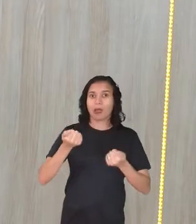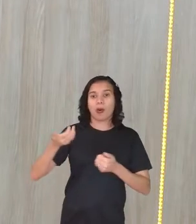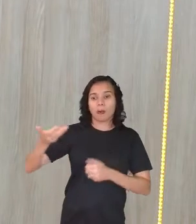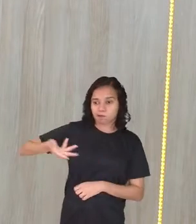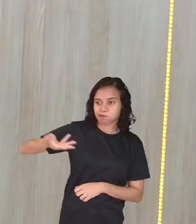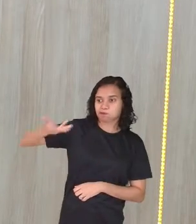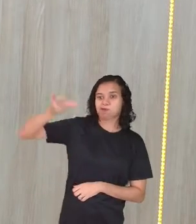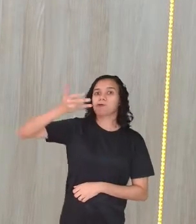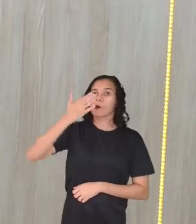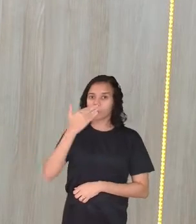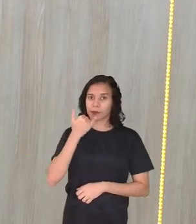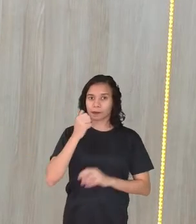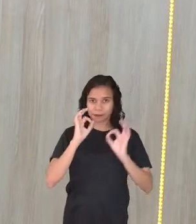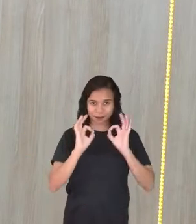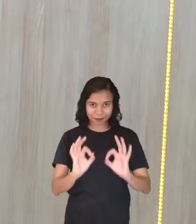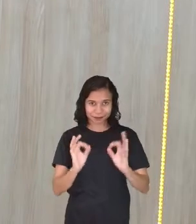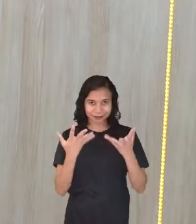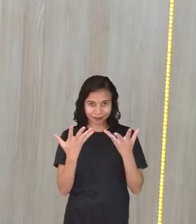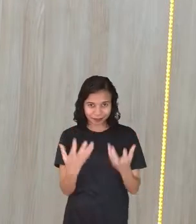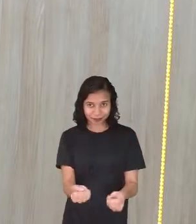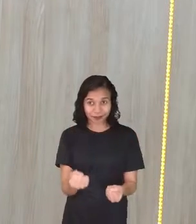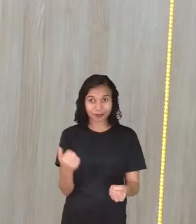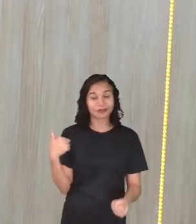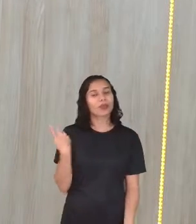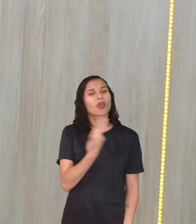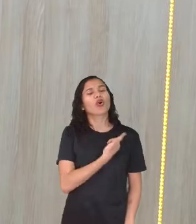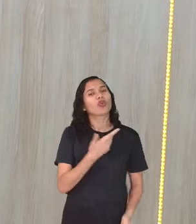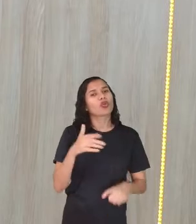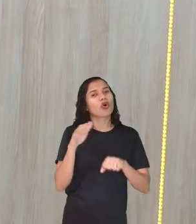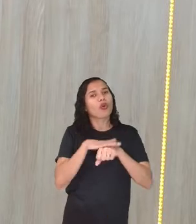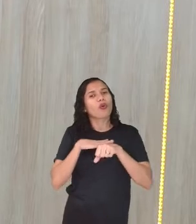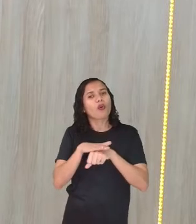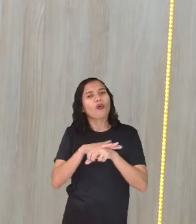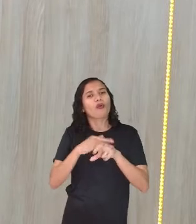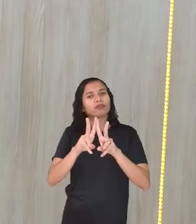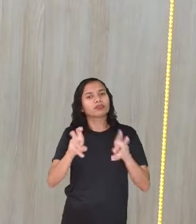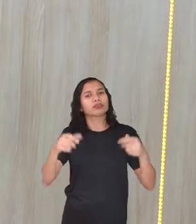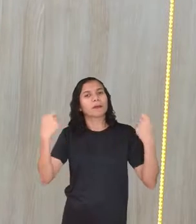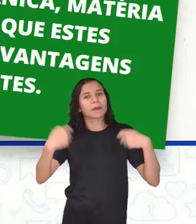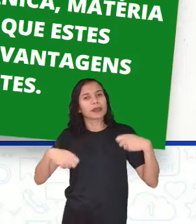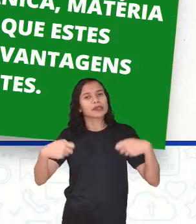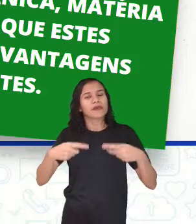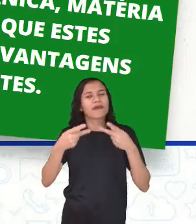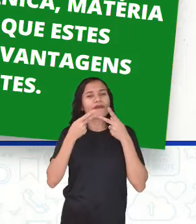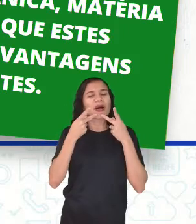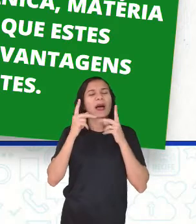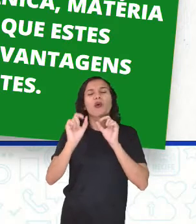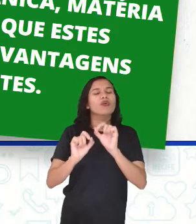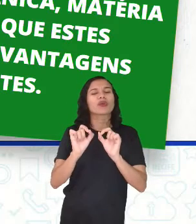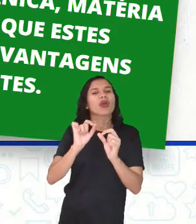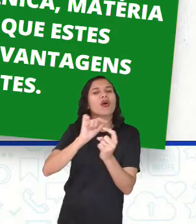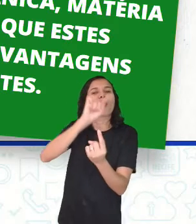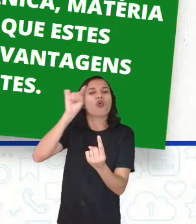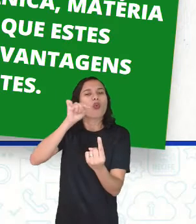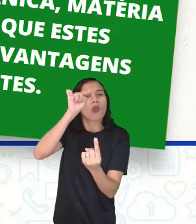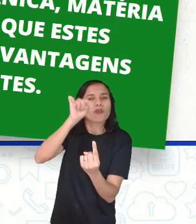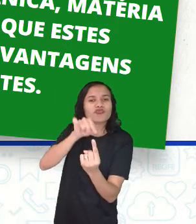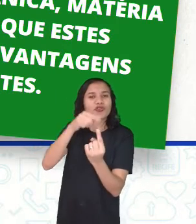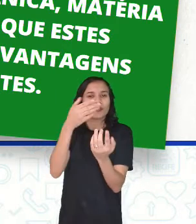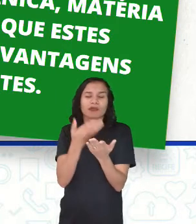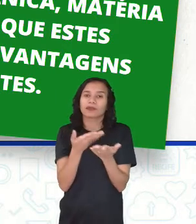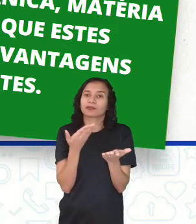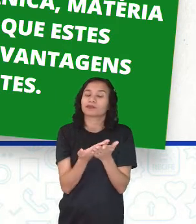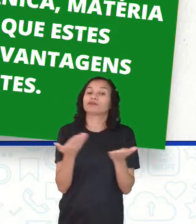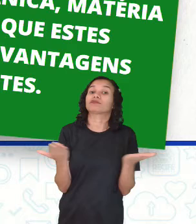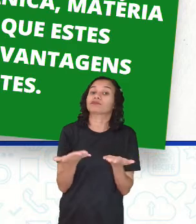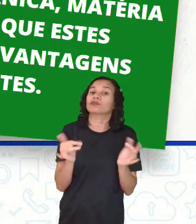superprodução de alimento. Mas vamos lá. Mas para a gente poder conversar, é preciso que eu diga a vocês qual é o objetivo dessa aula,